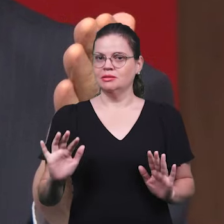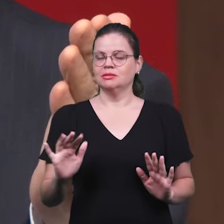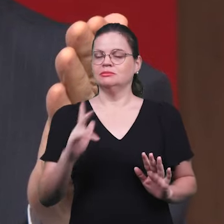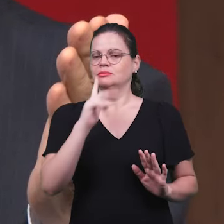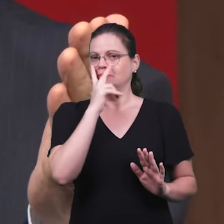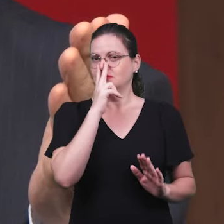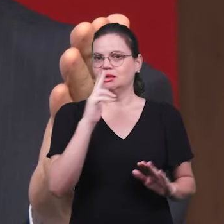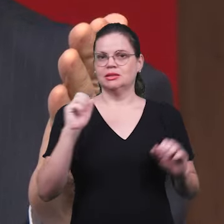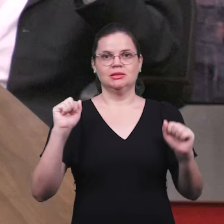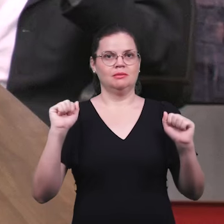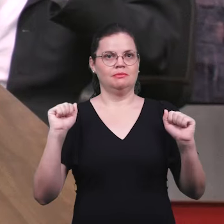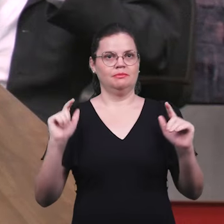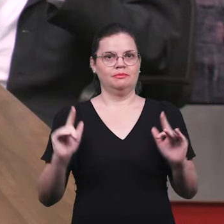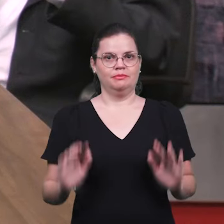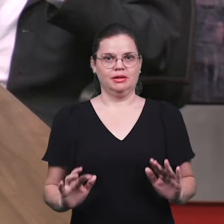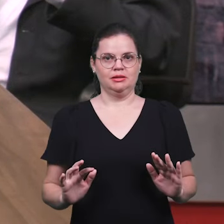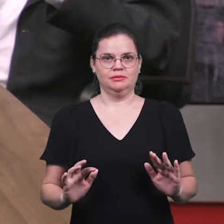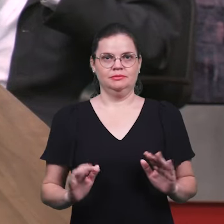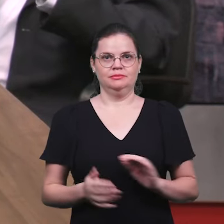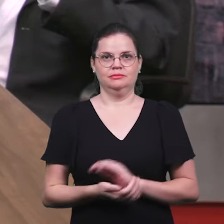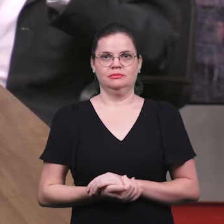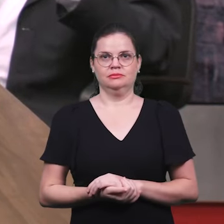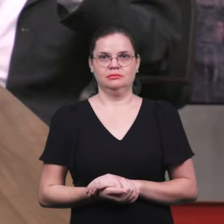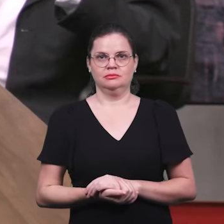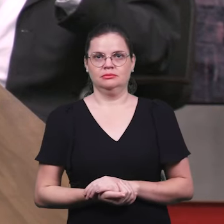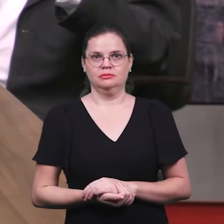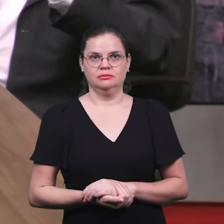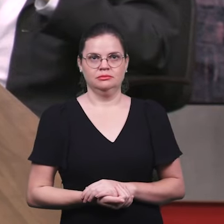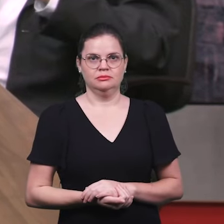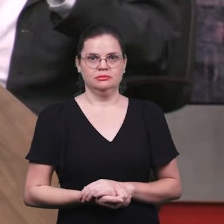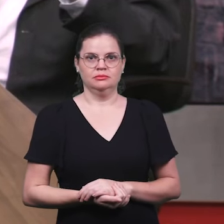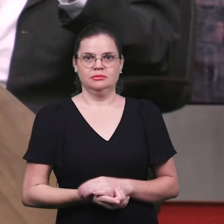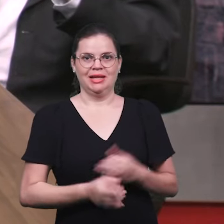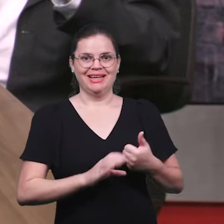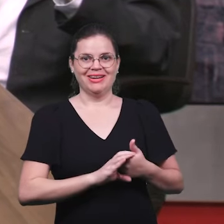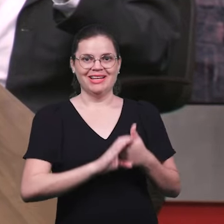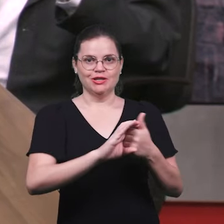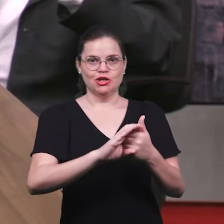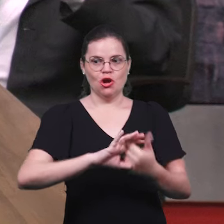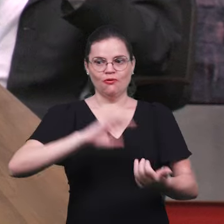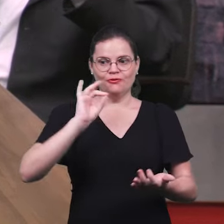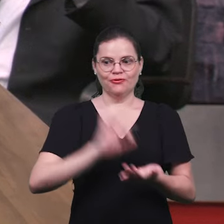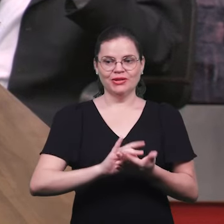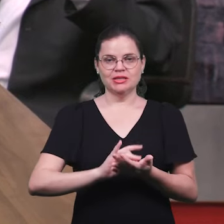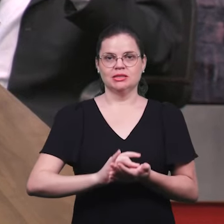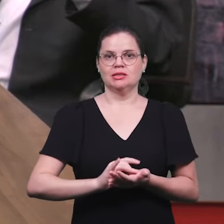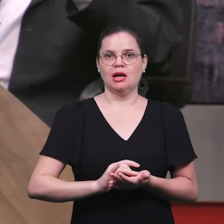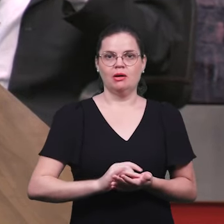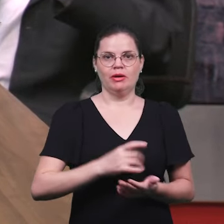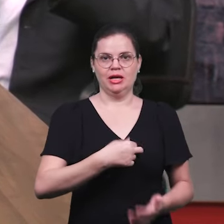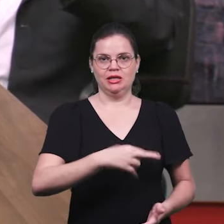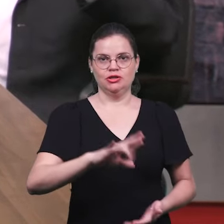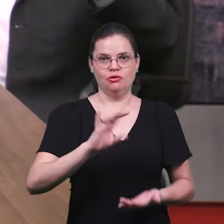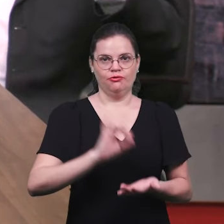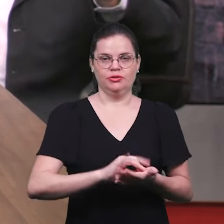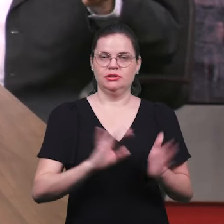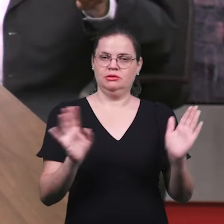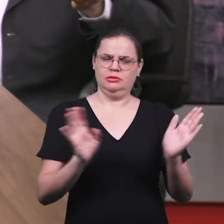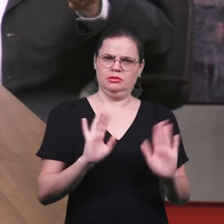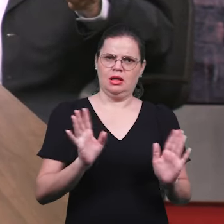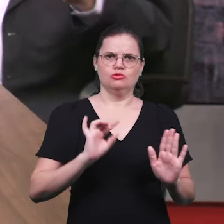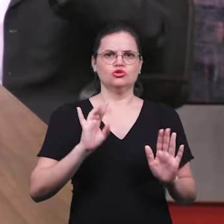Aparentemente. Não transformou o cristianismo em religião oficial do império, né? Isso não. foi depois. Parou de perseguir, né? Quer dizer, o cristianismo foi equiparado às